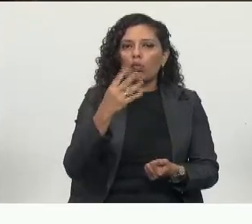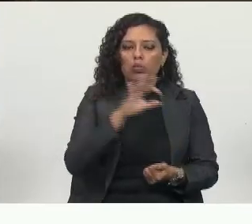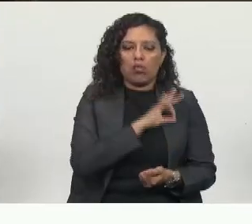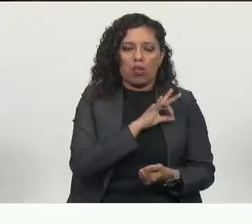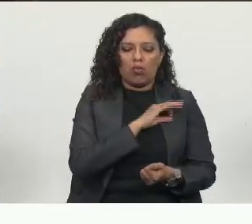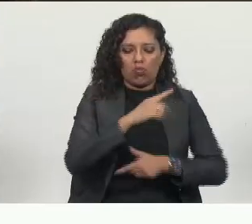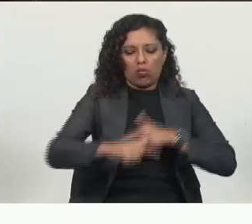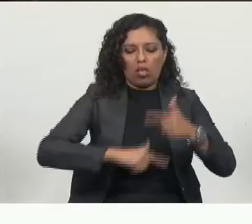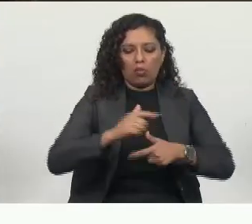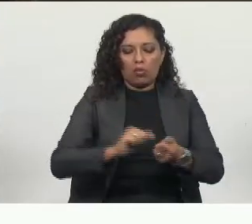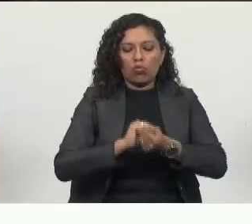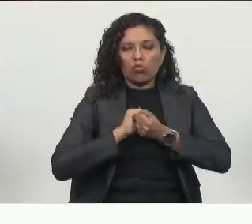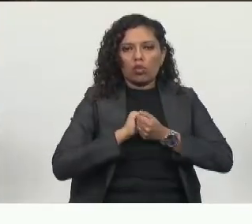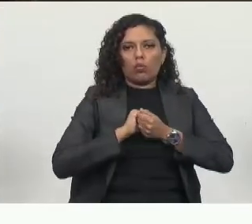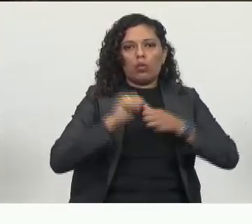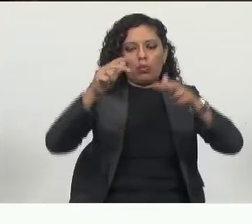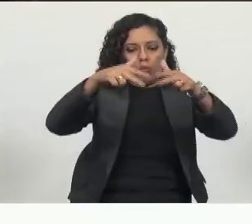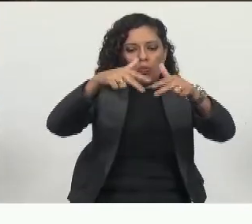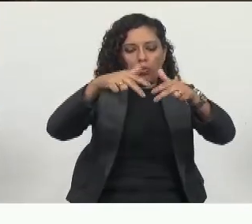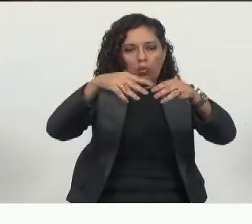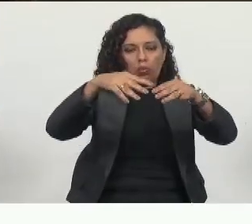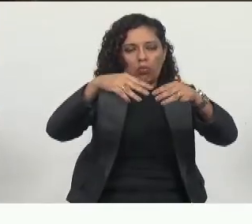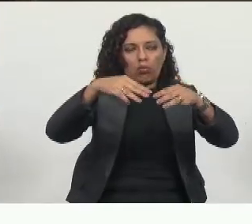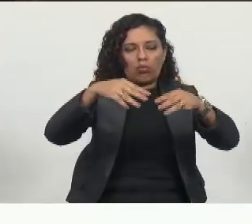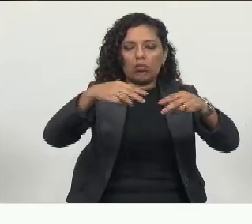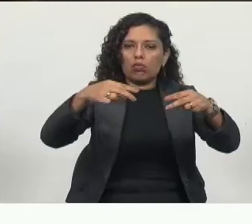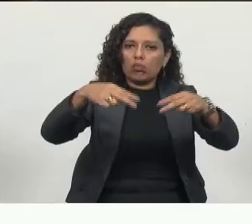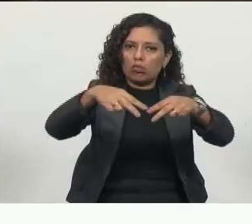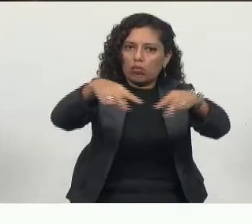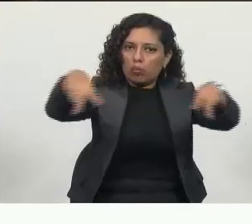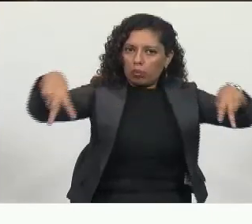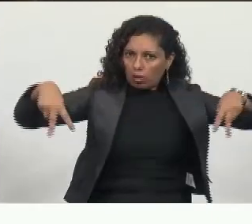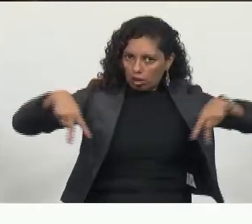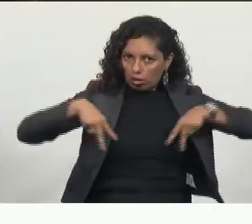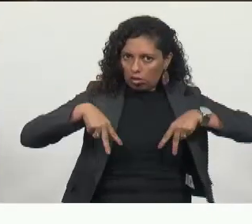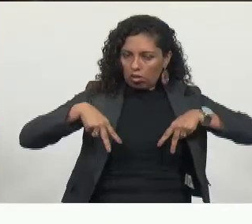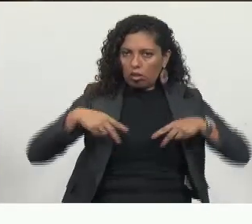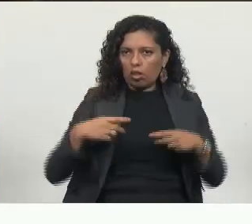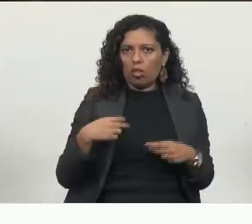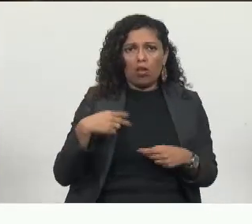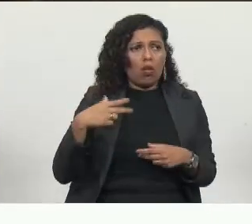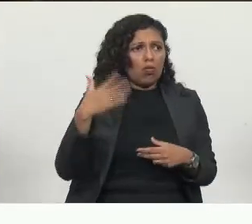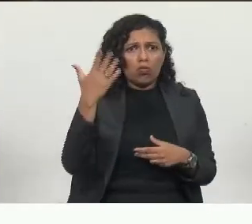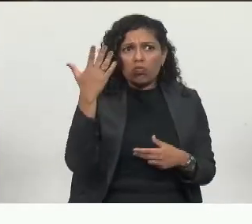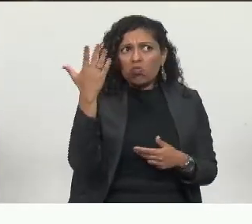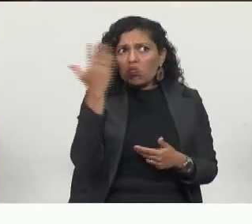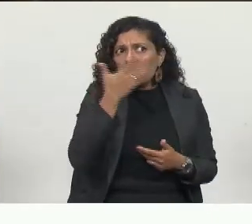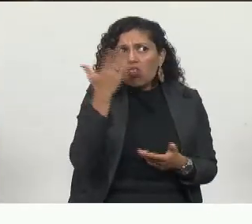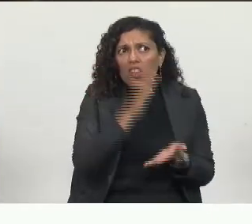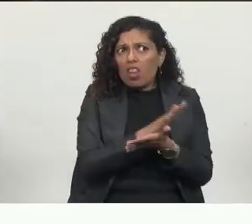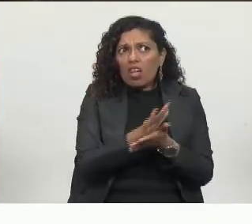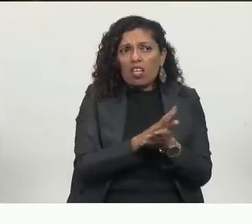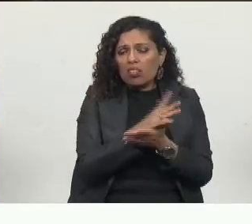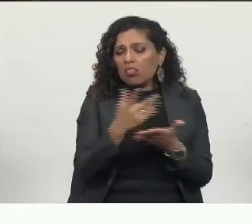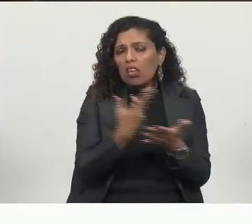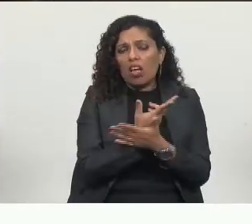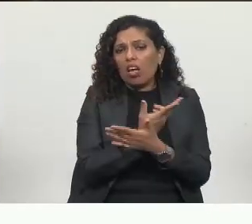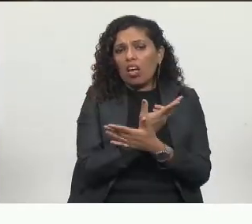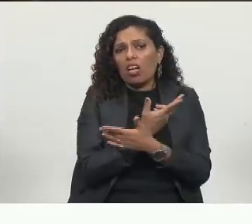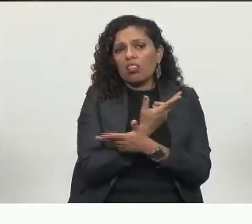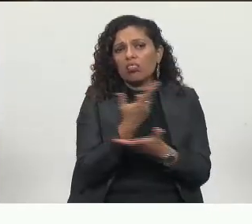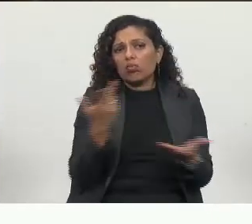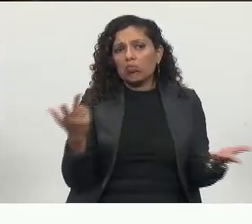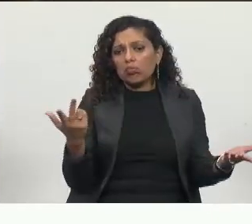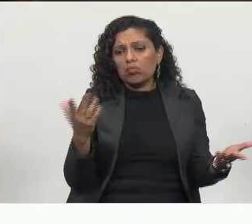ameaças, mas eu não vejo nem nada de extraterrestre, alguma coisa super vantajosa. Acho até que